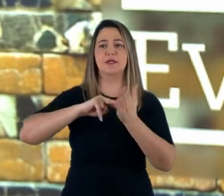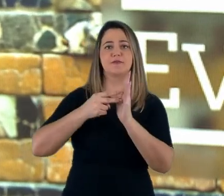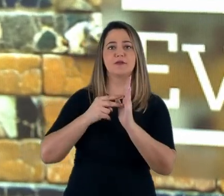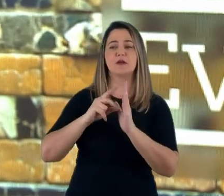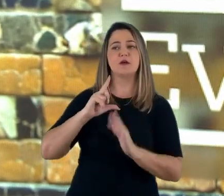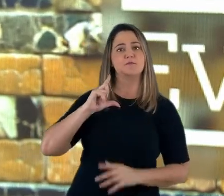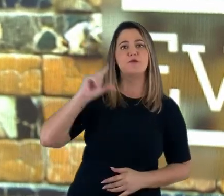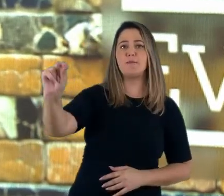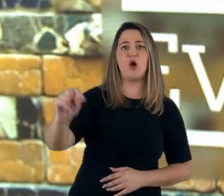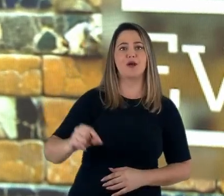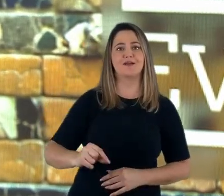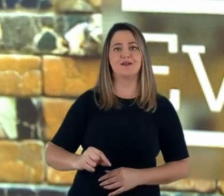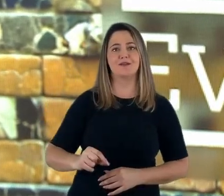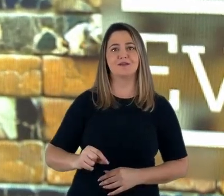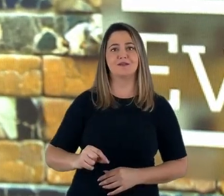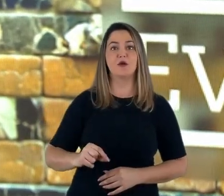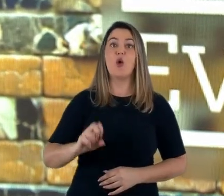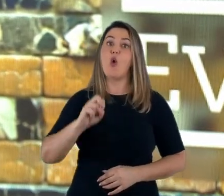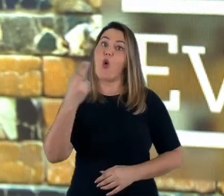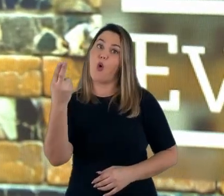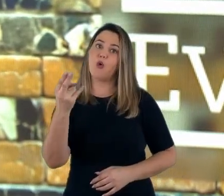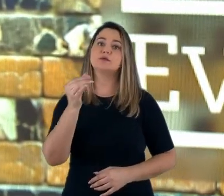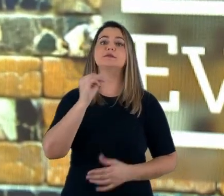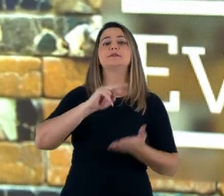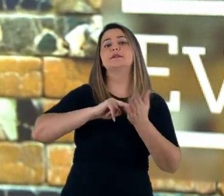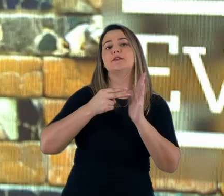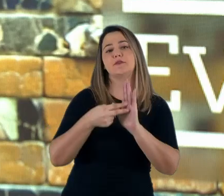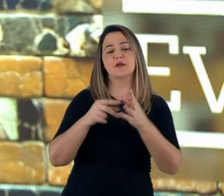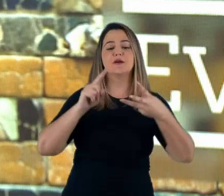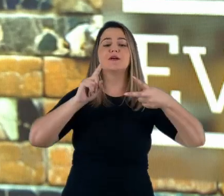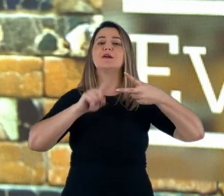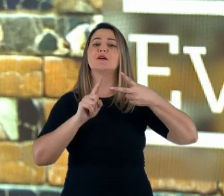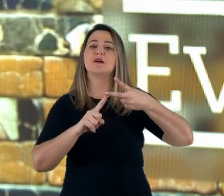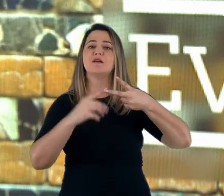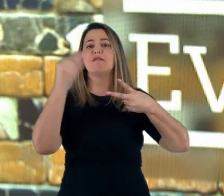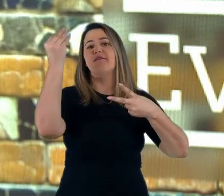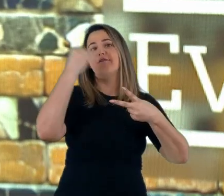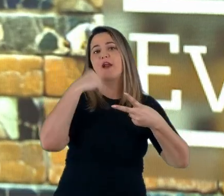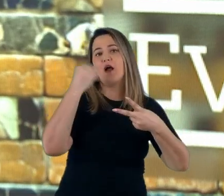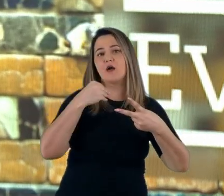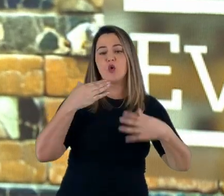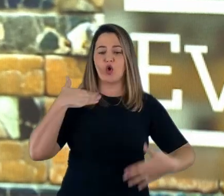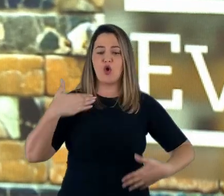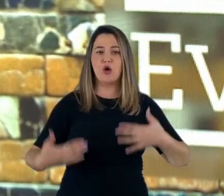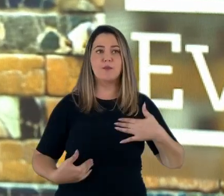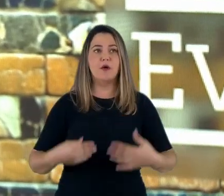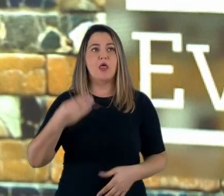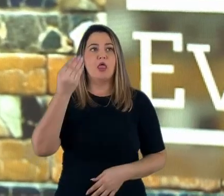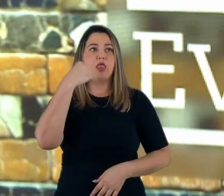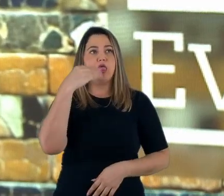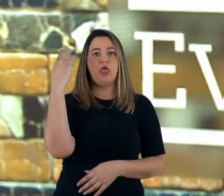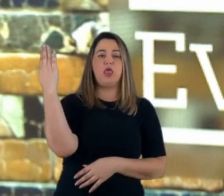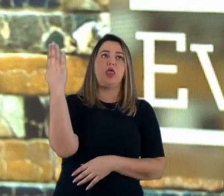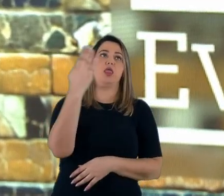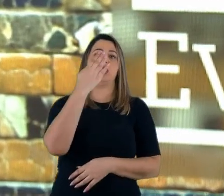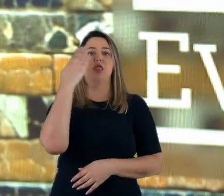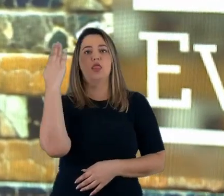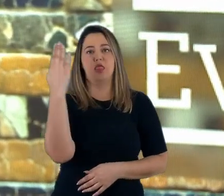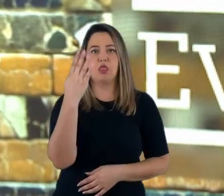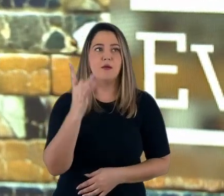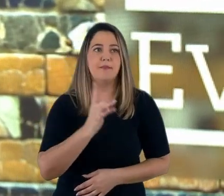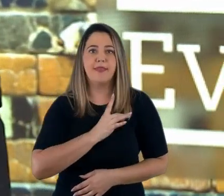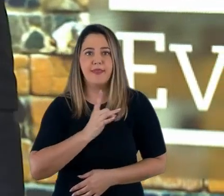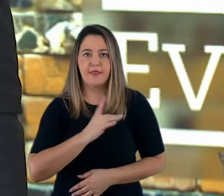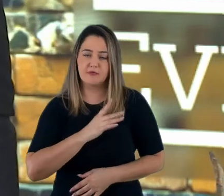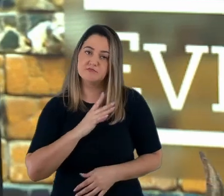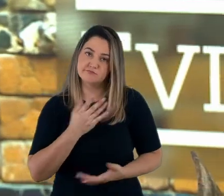modo, afrouxar os lombos poderia ser enfraquecer o corpo, ficar fraco, com medo. Isto, portanto, poderia